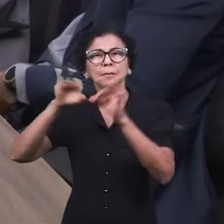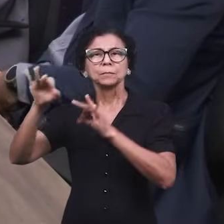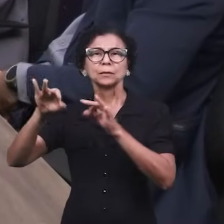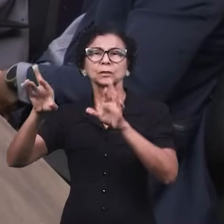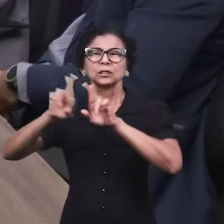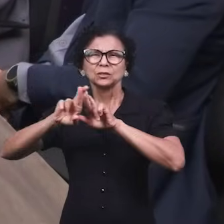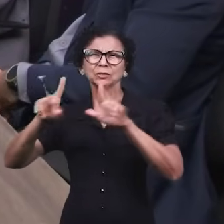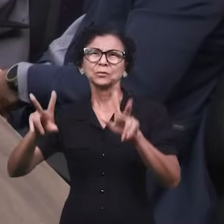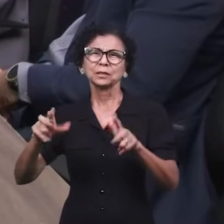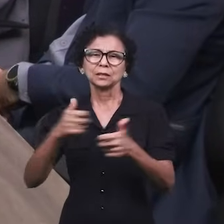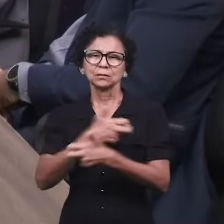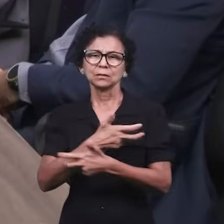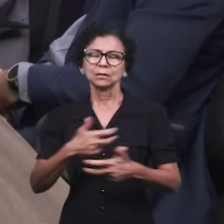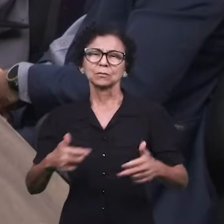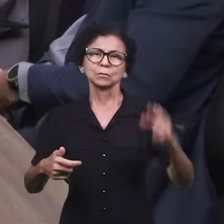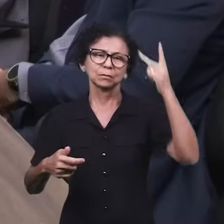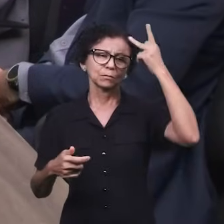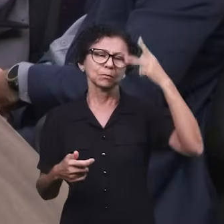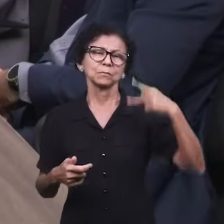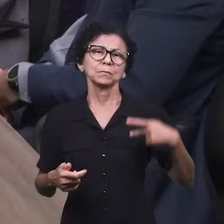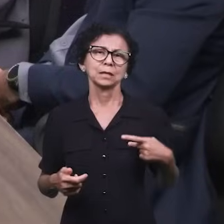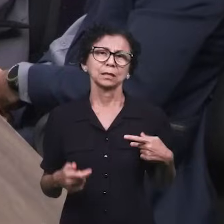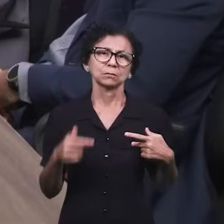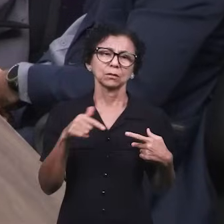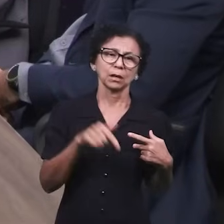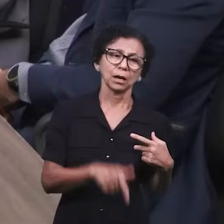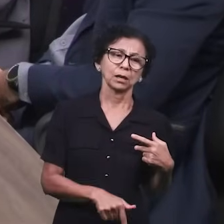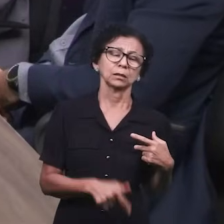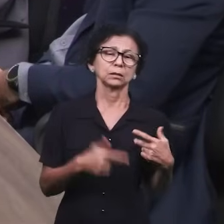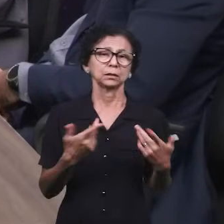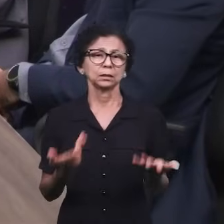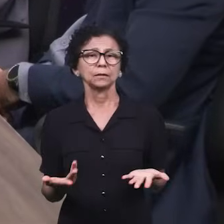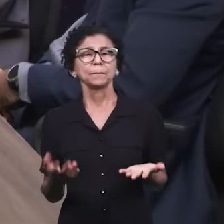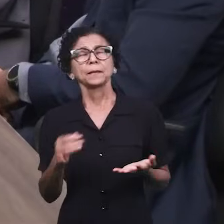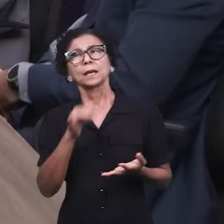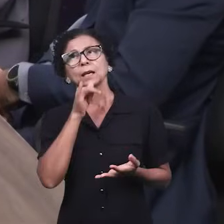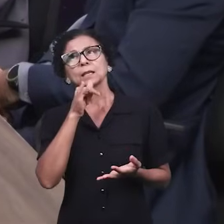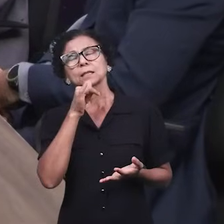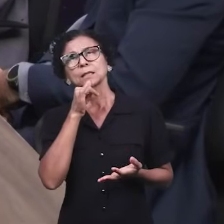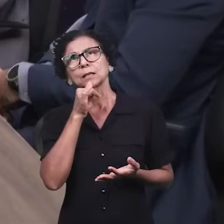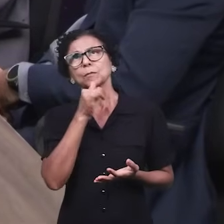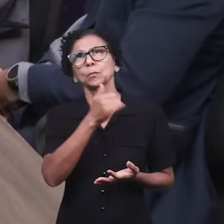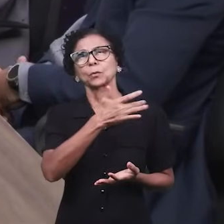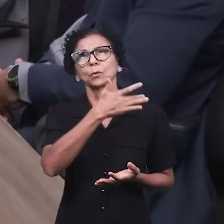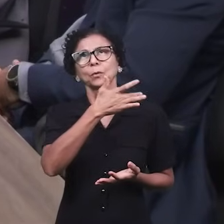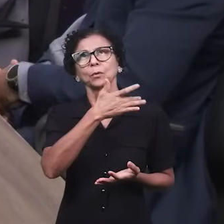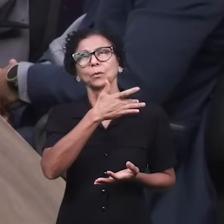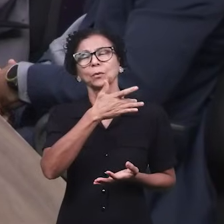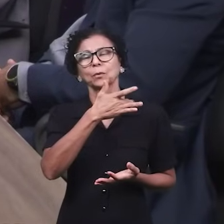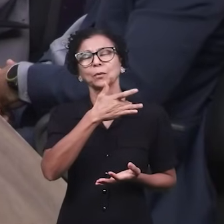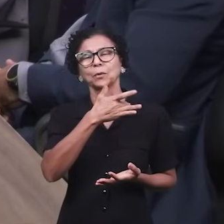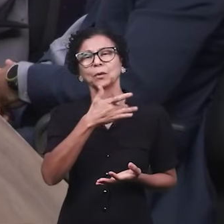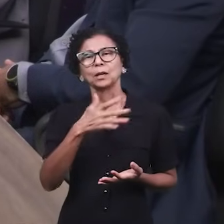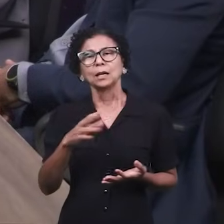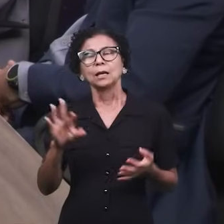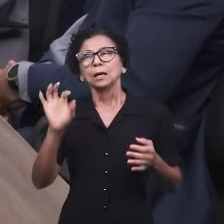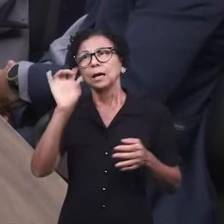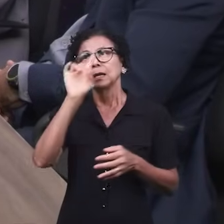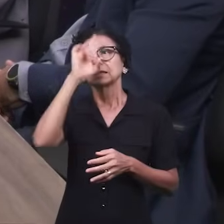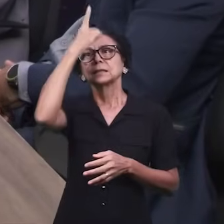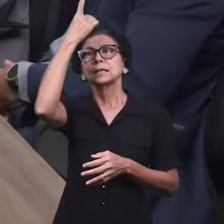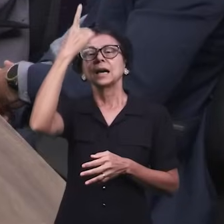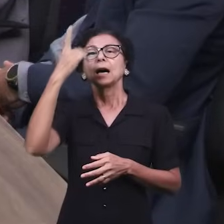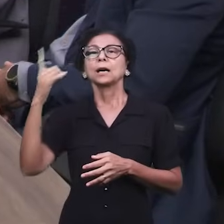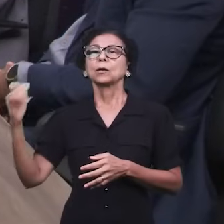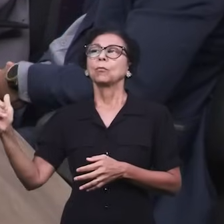o homem faz, porque o princípio do homem é um princípio relativo, né? Se ele começou a voar, por exemplo, de avião, é porque ele viu um outro